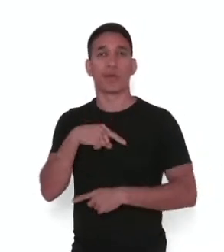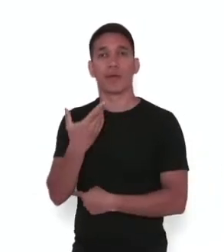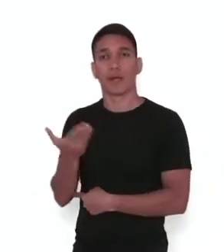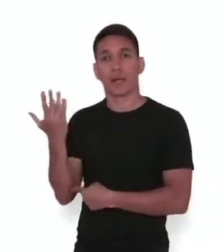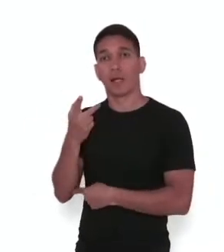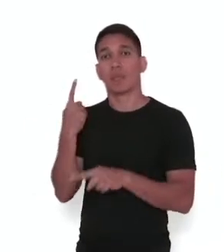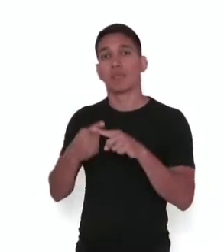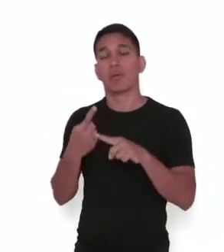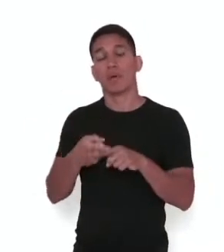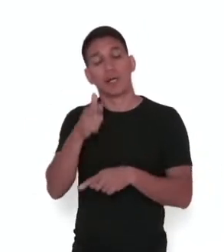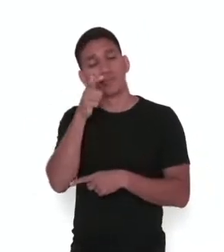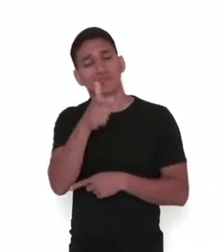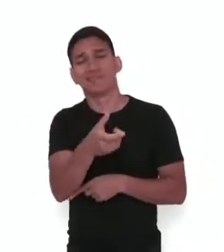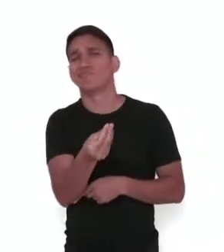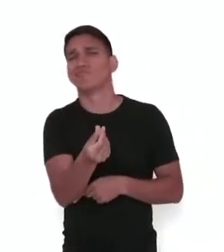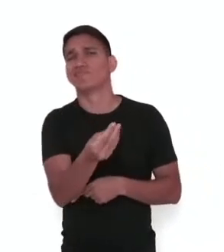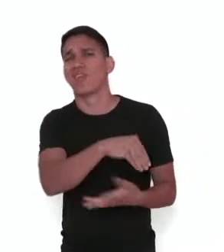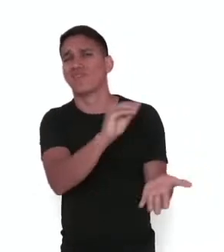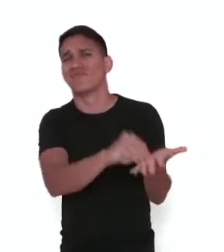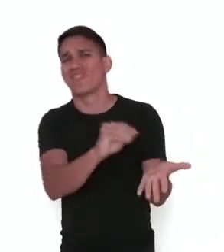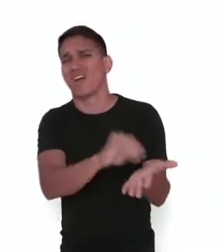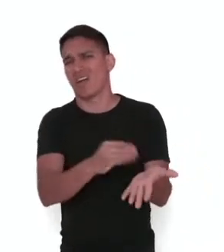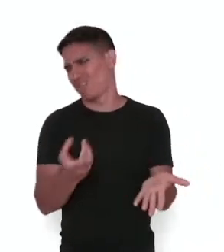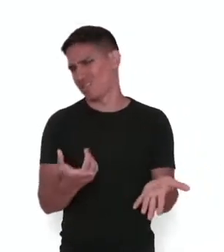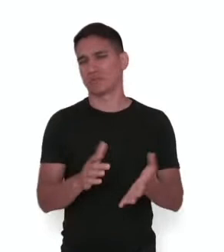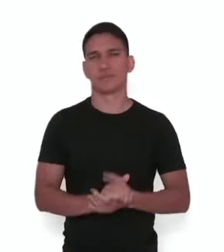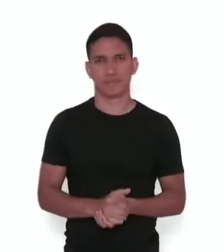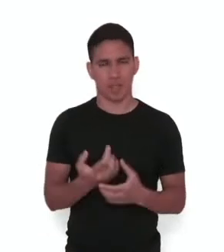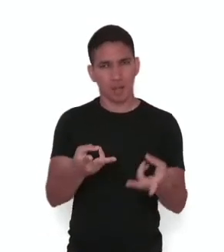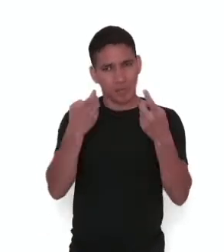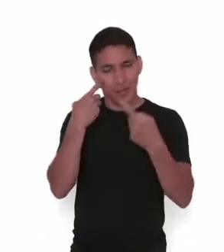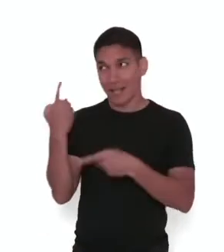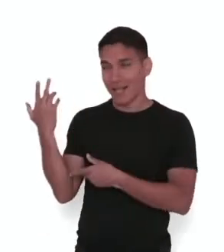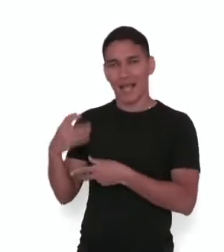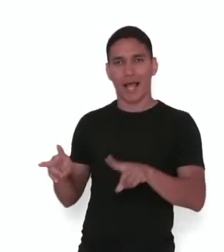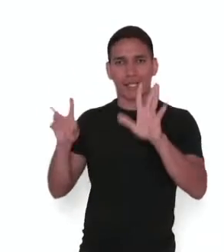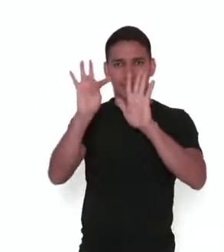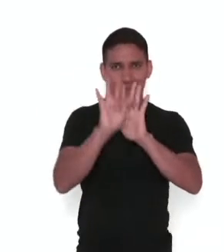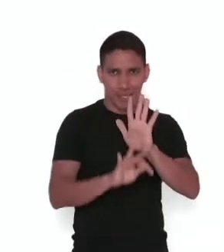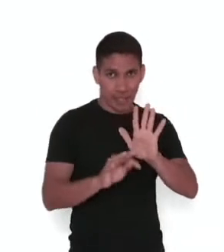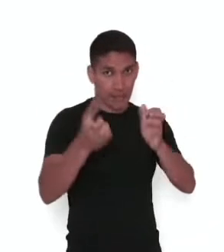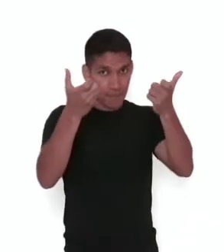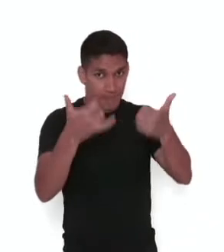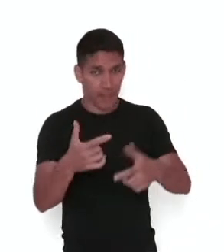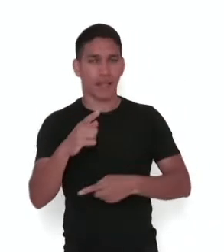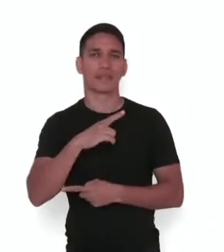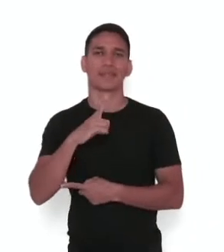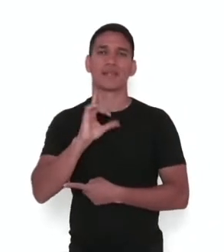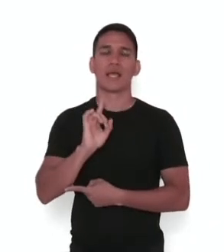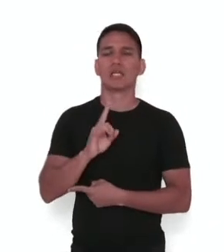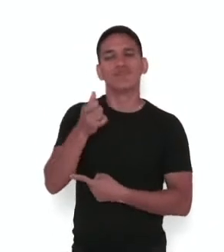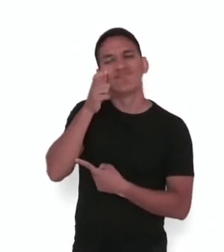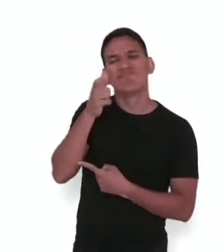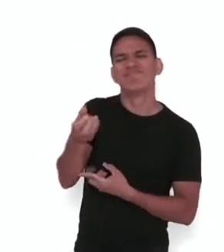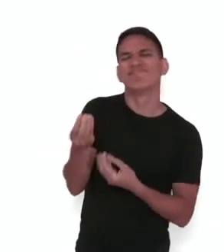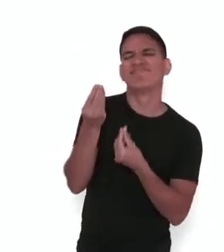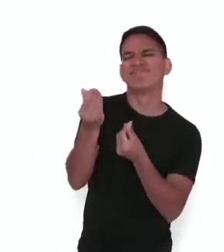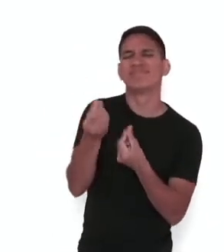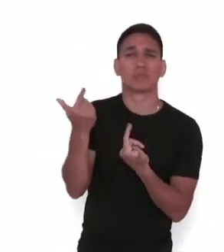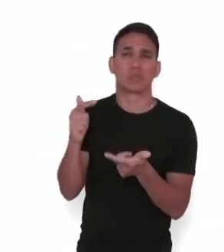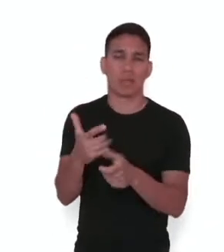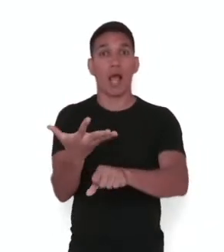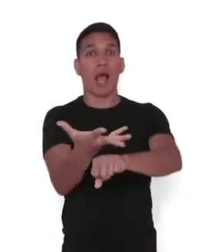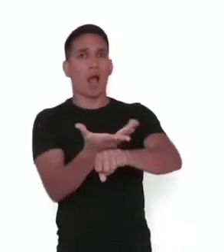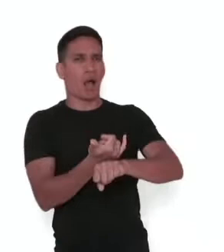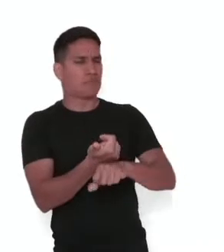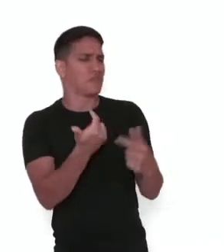falta de interesse, né? Nós observamos aqui no texto que o quê? a falta de interesse, a